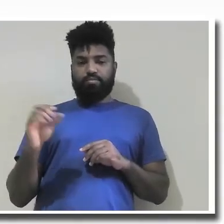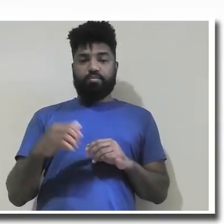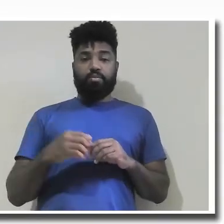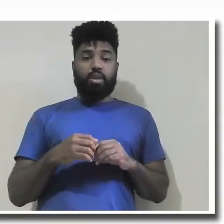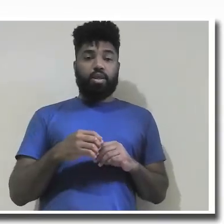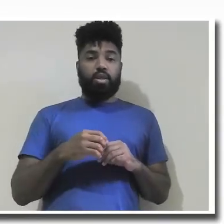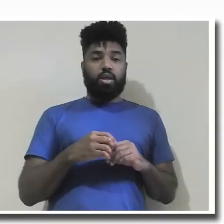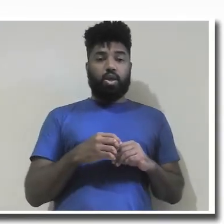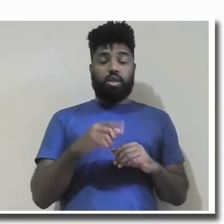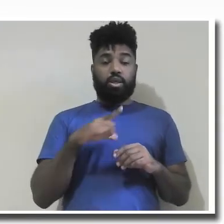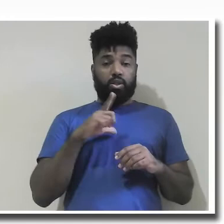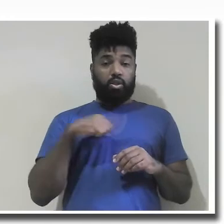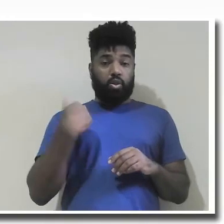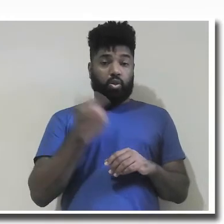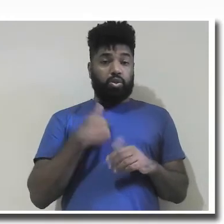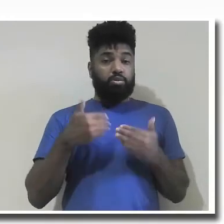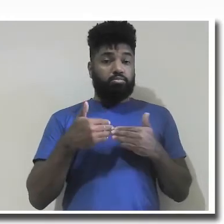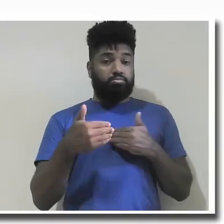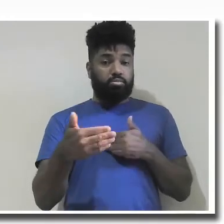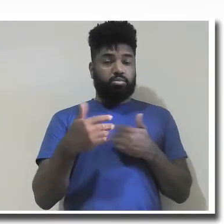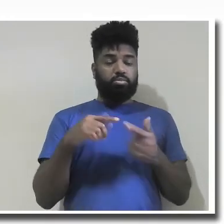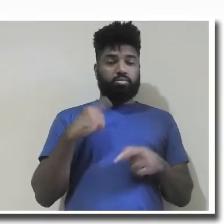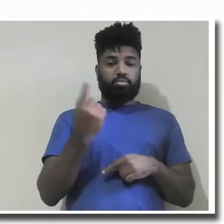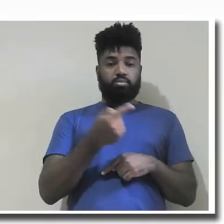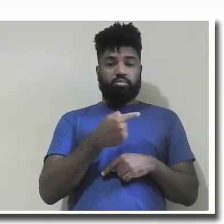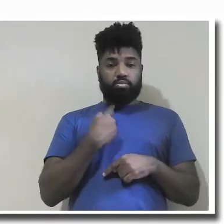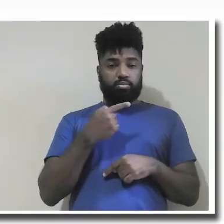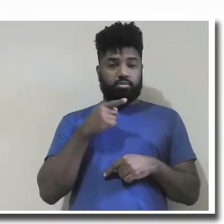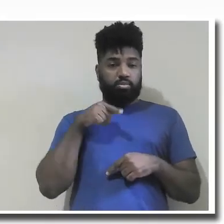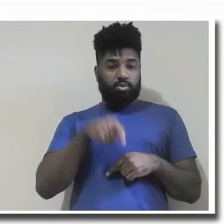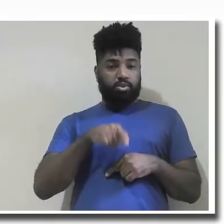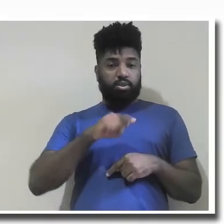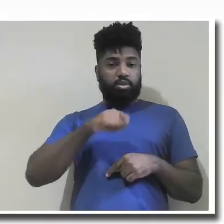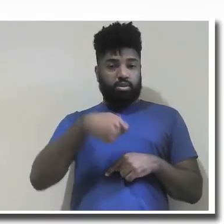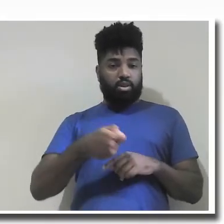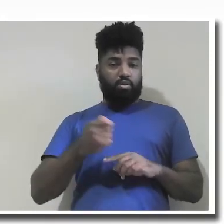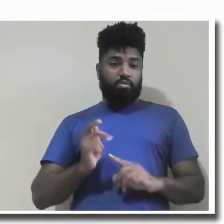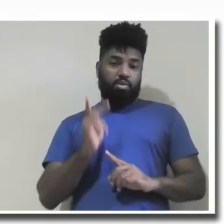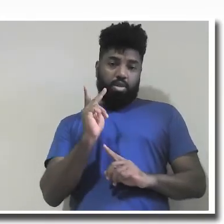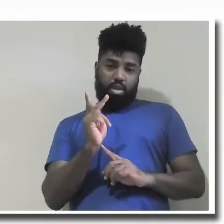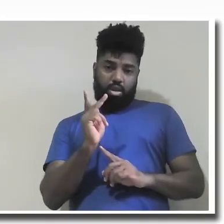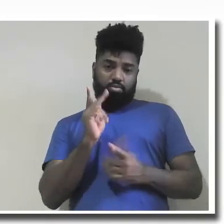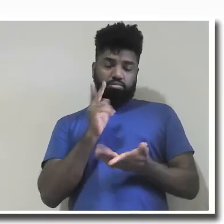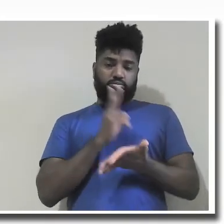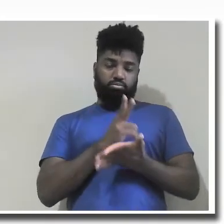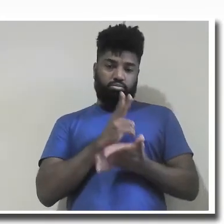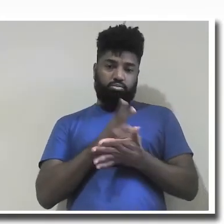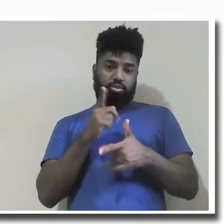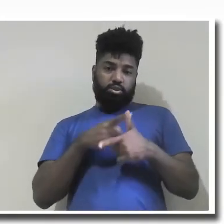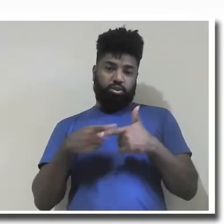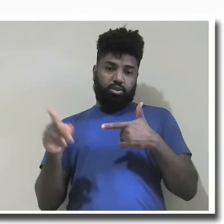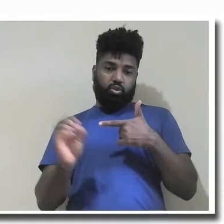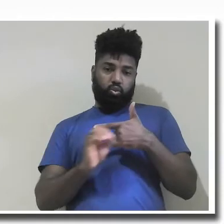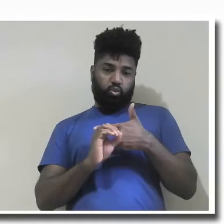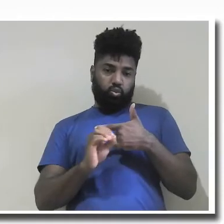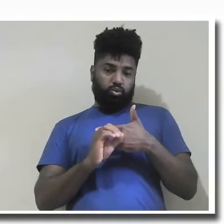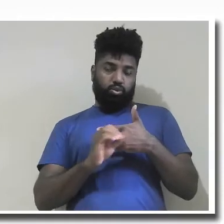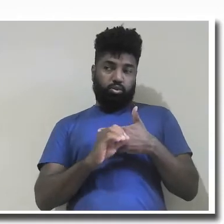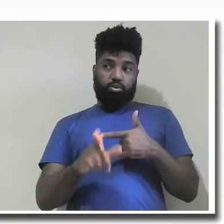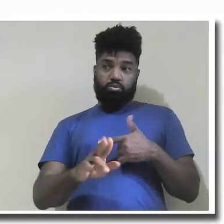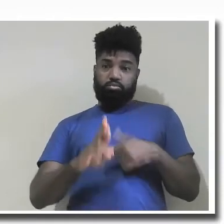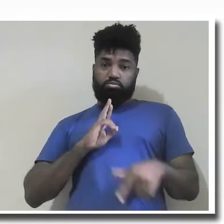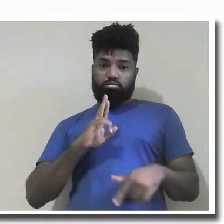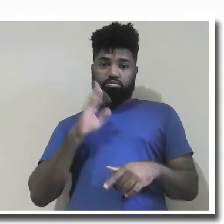Então, continuaremos aqui chamando de K. Dividido por 0, também não sabemos o resultado.